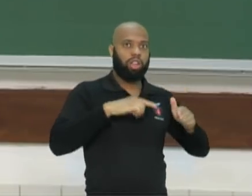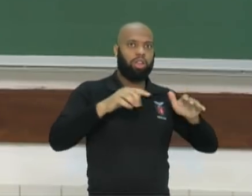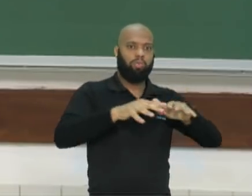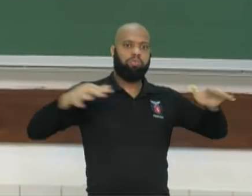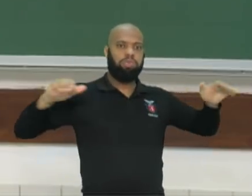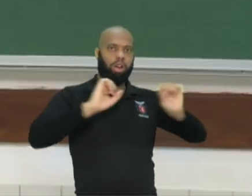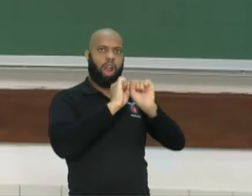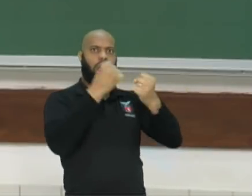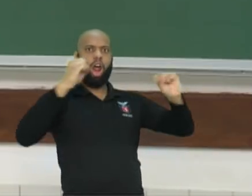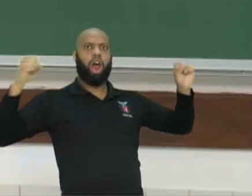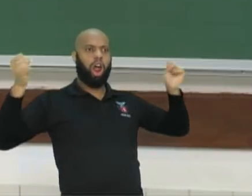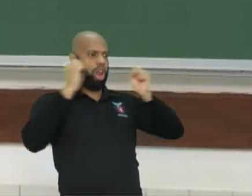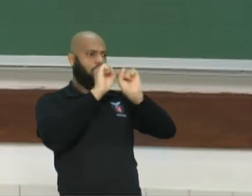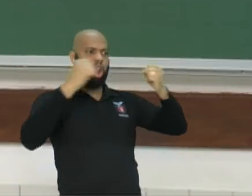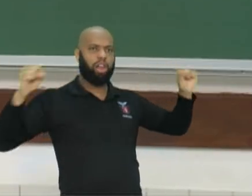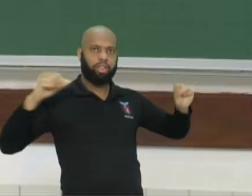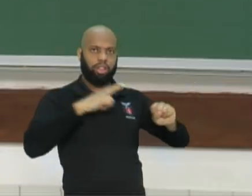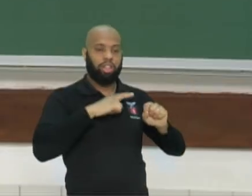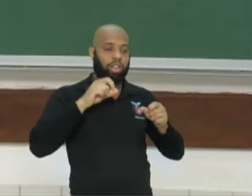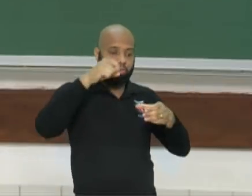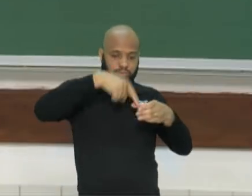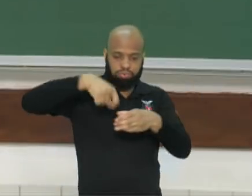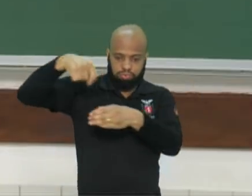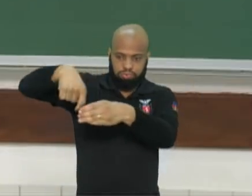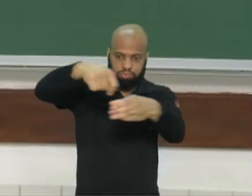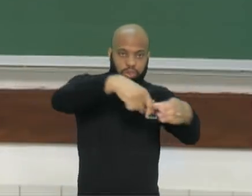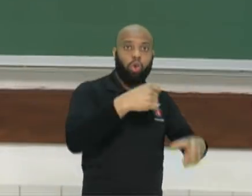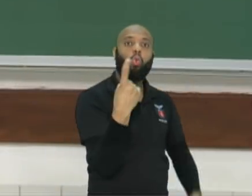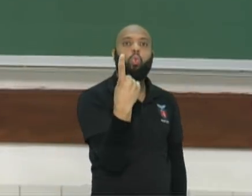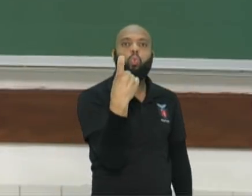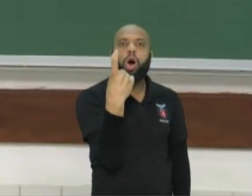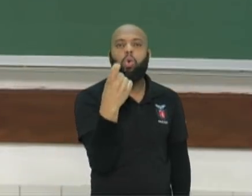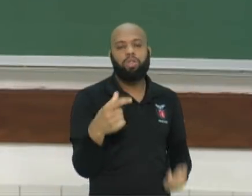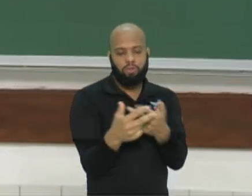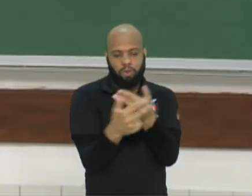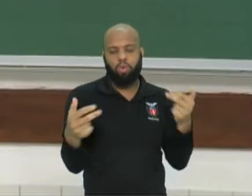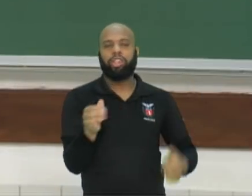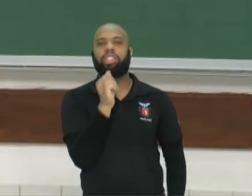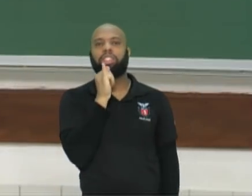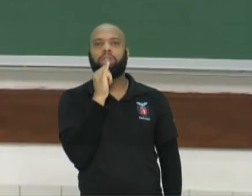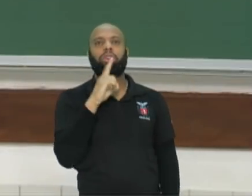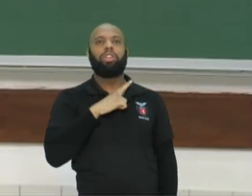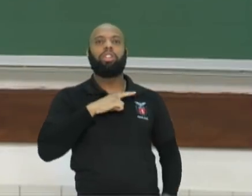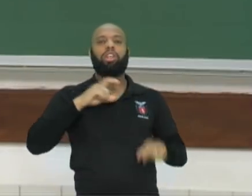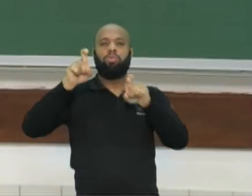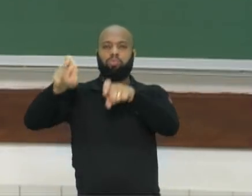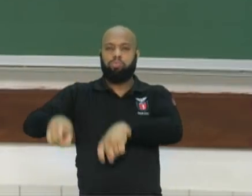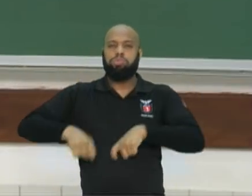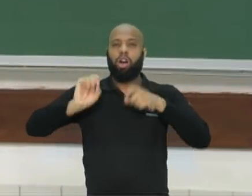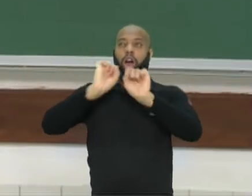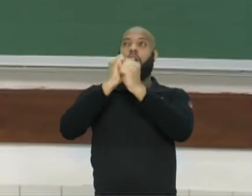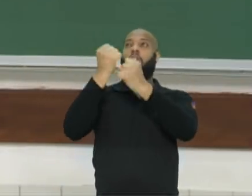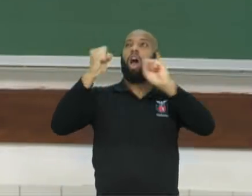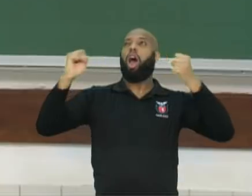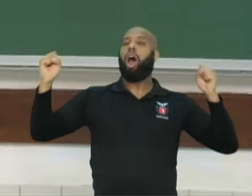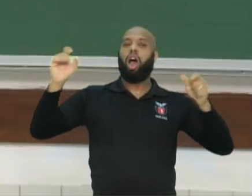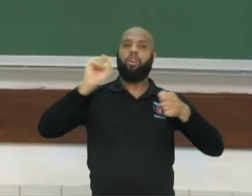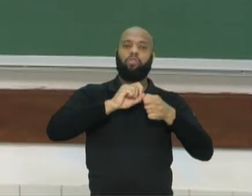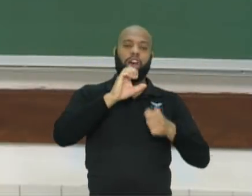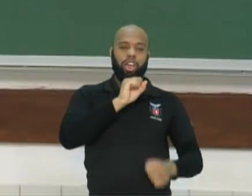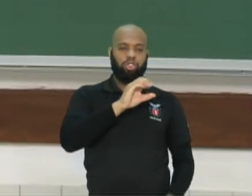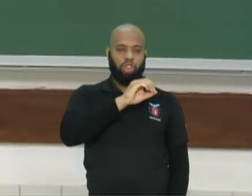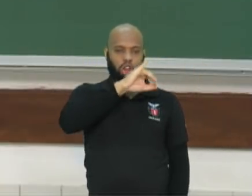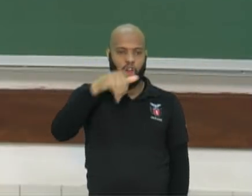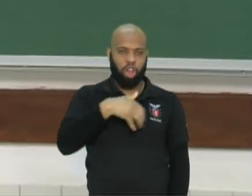propriedades de terra que produz um único item. Então tem lá fazendas gigantescas que produzem